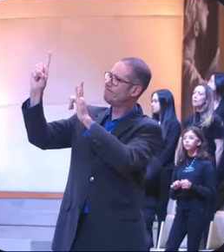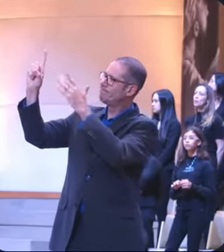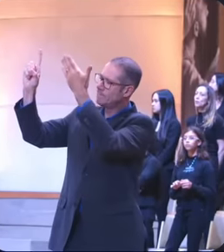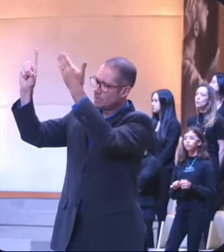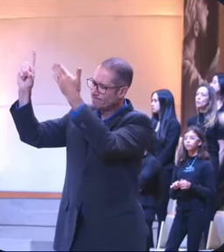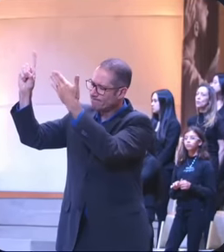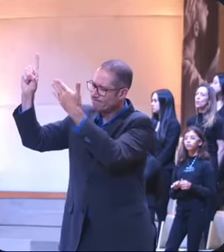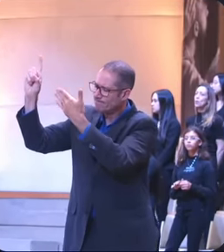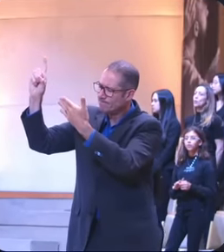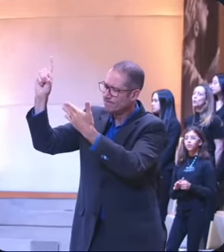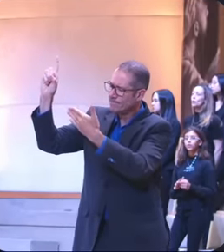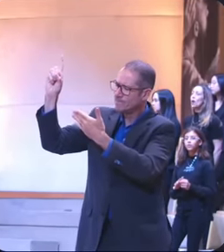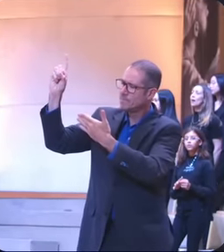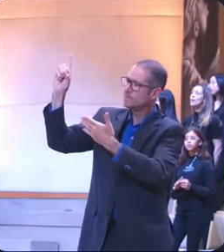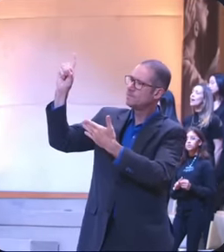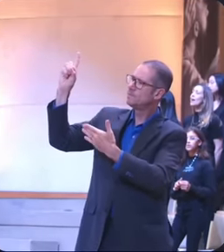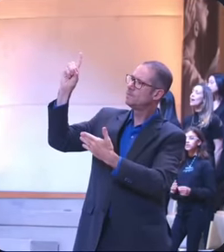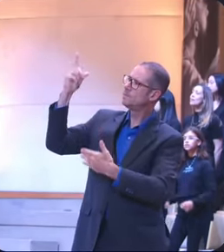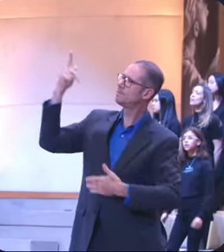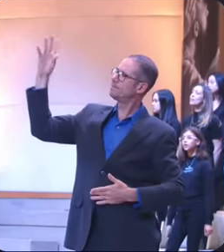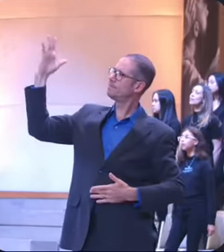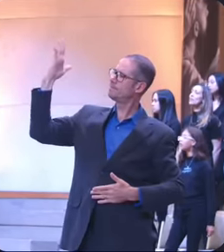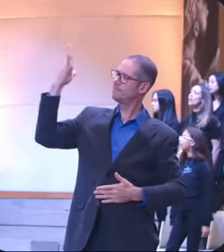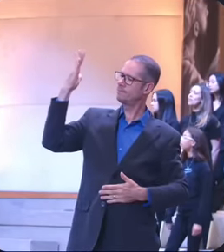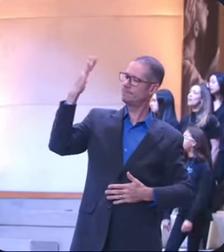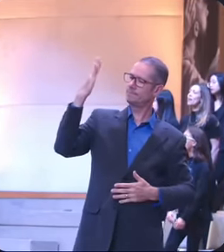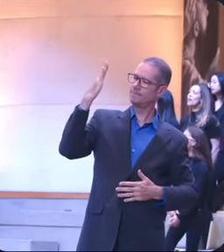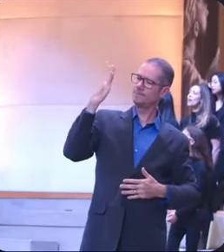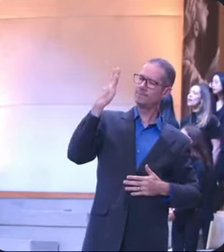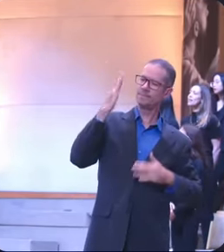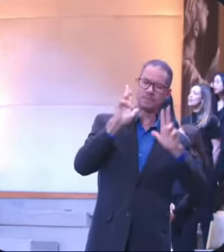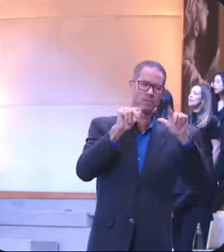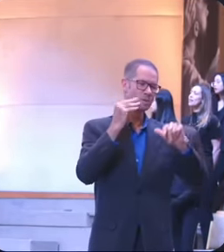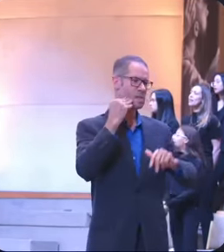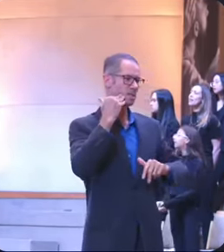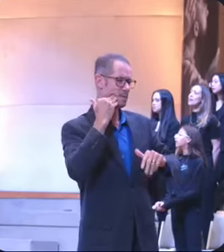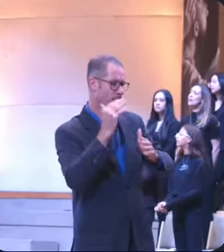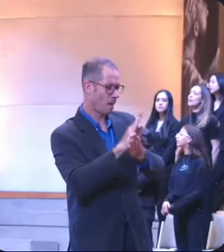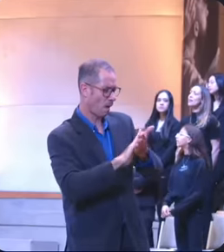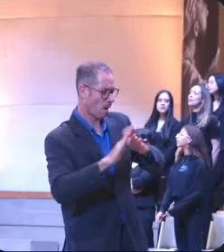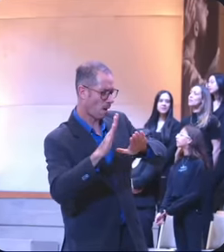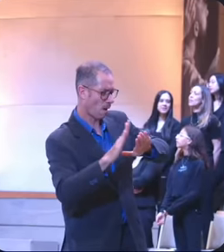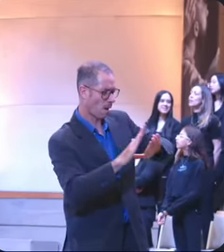Deus, tua graça nunca falha.